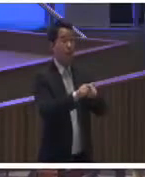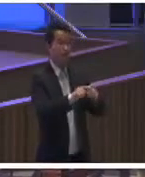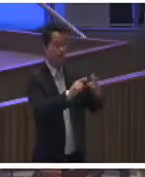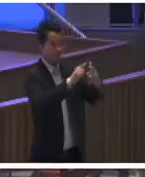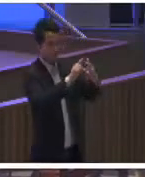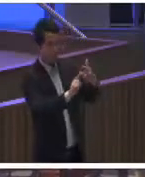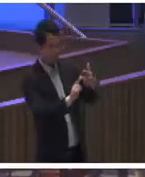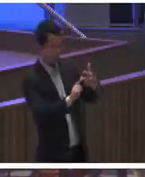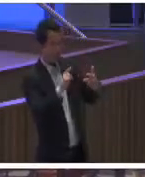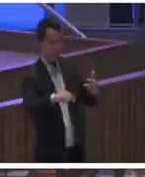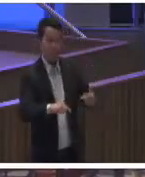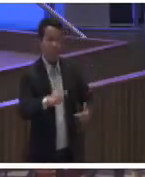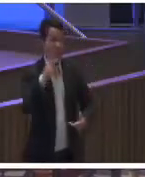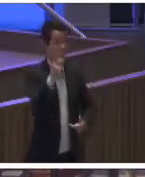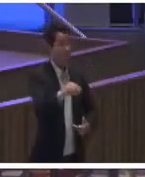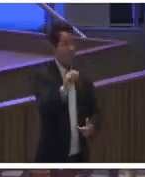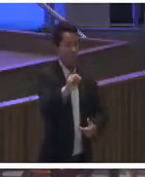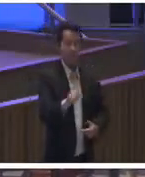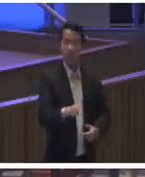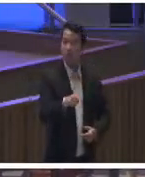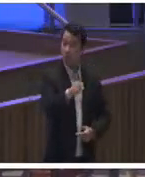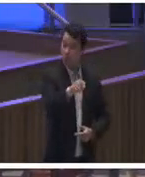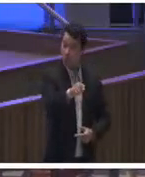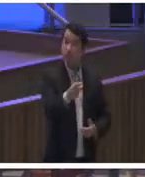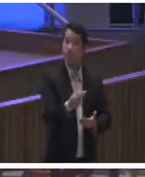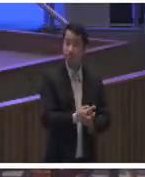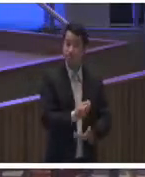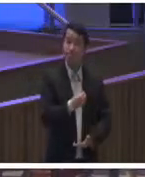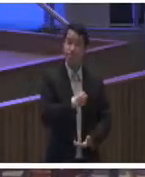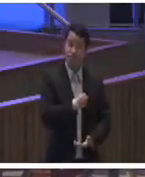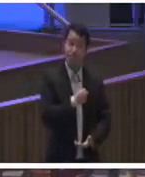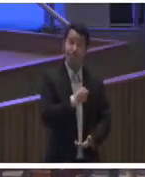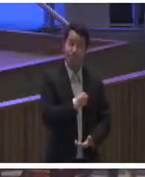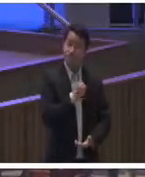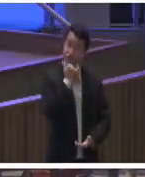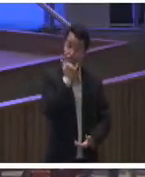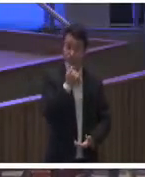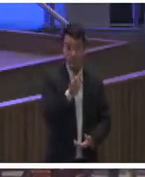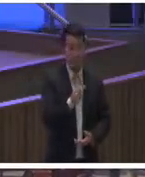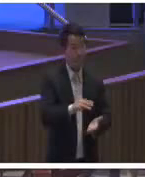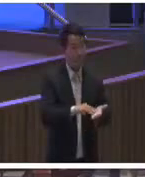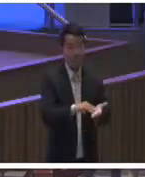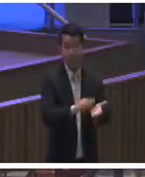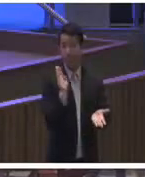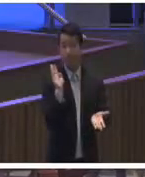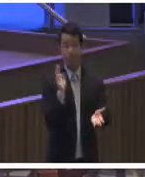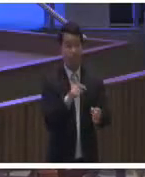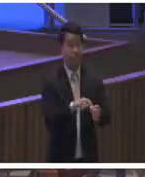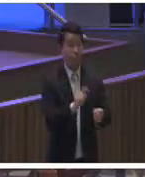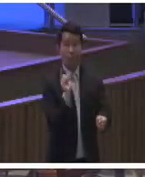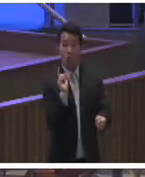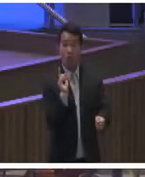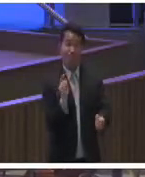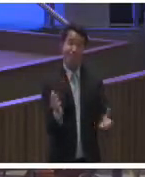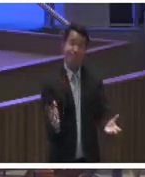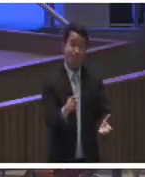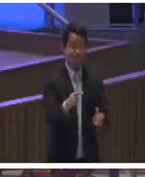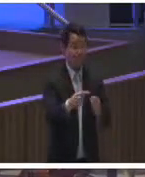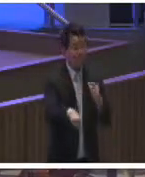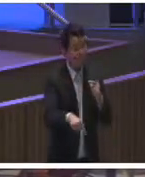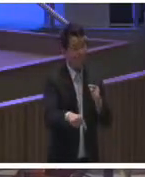diz, olha, se você continua vivendo desse jeito, não dá para você ter comunhão com o povo de Deus, porque a sua